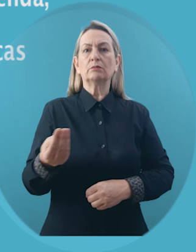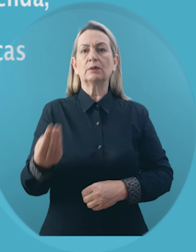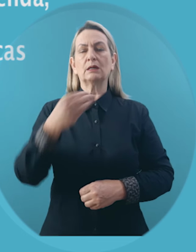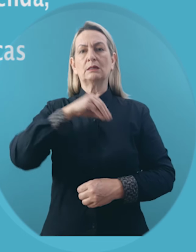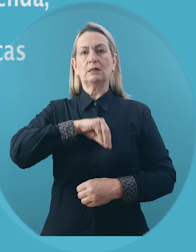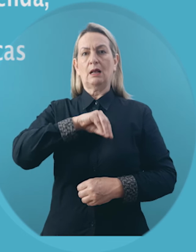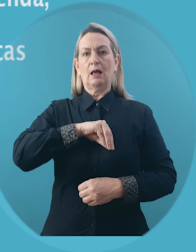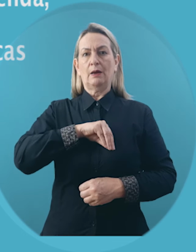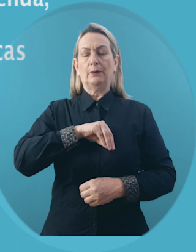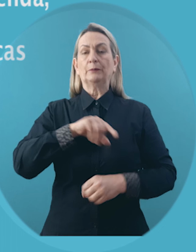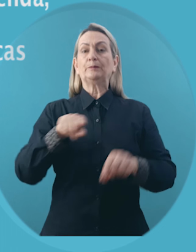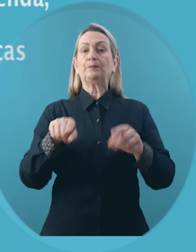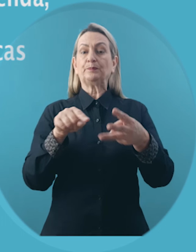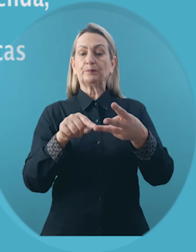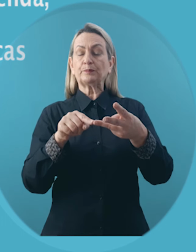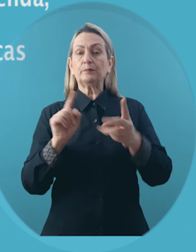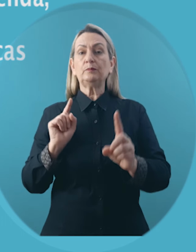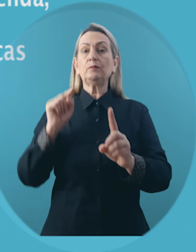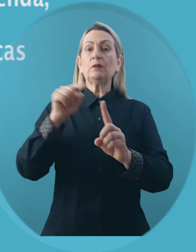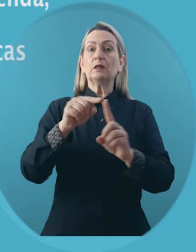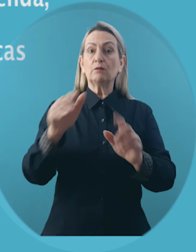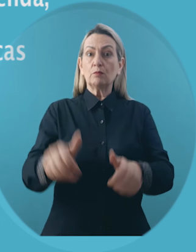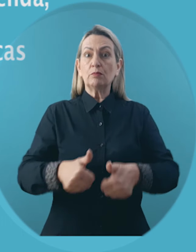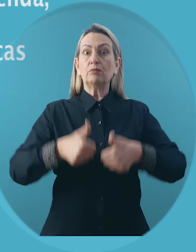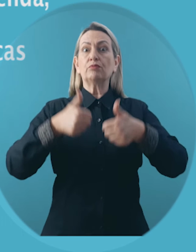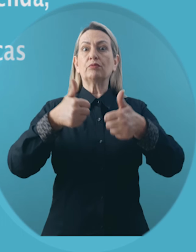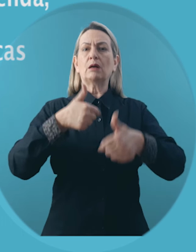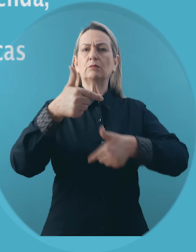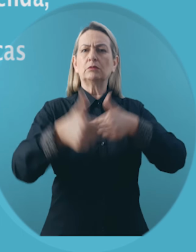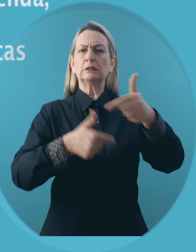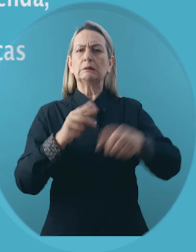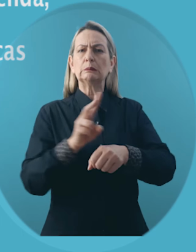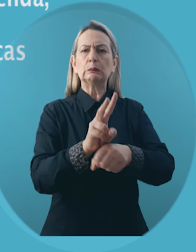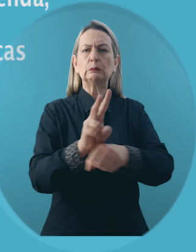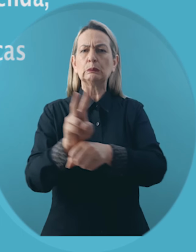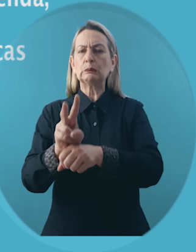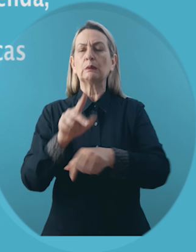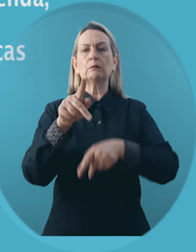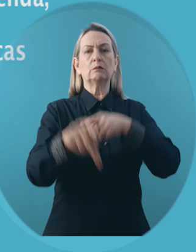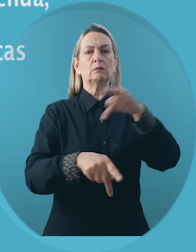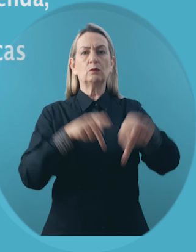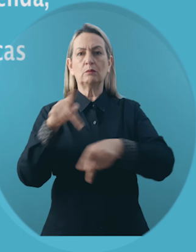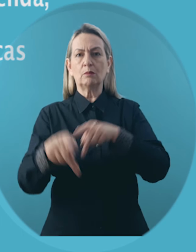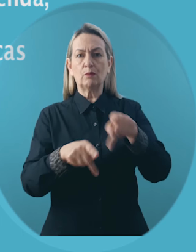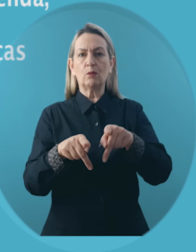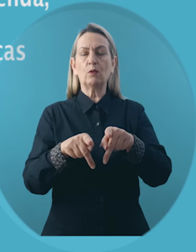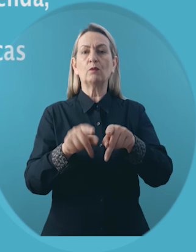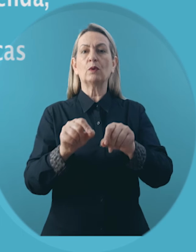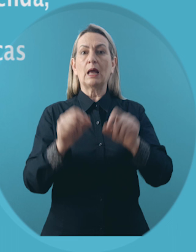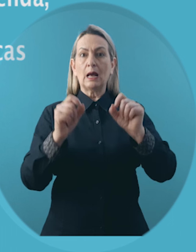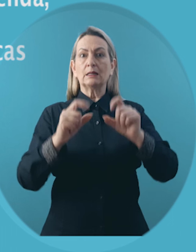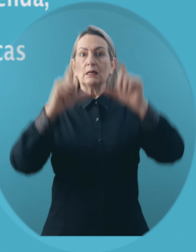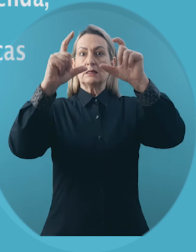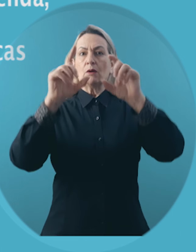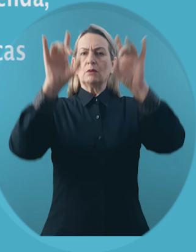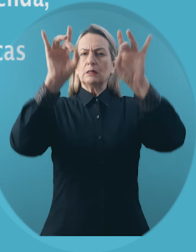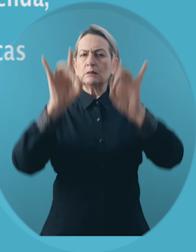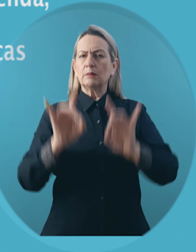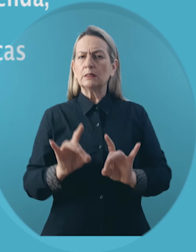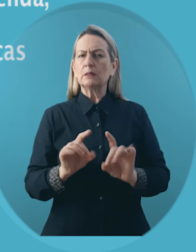de transferência de renda e um terceiro objetivo melhoria dos serviços prestados à população